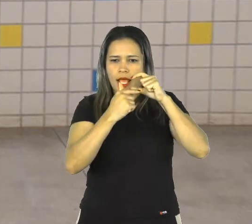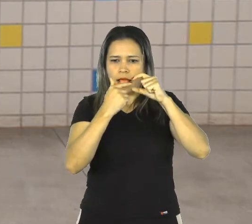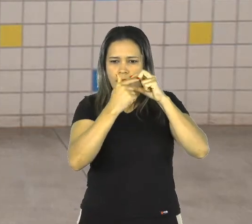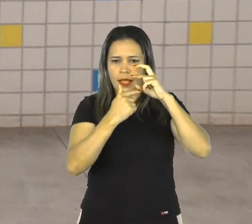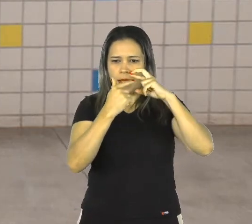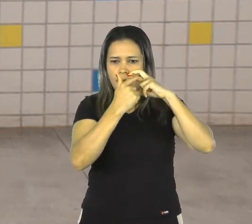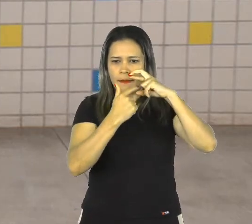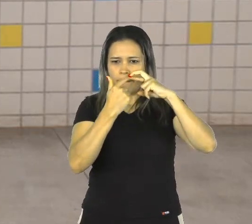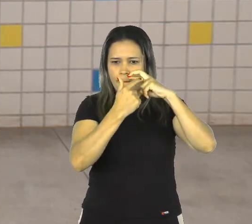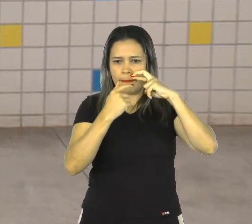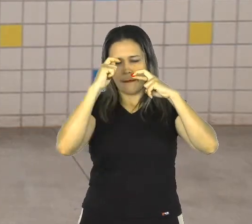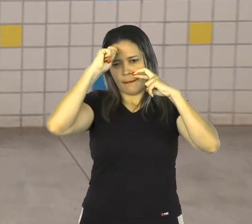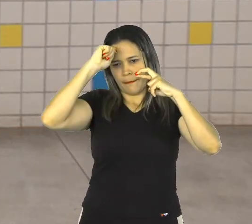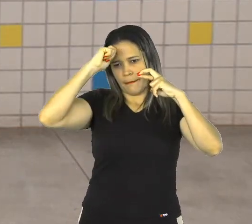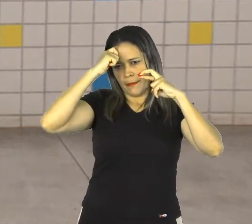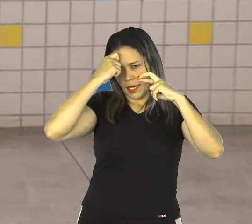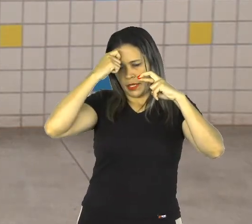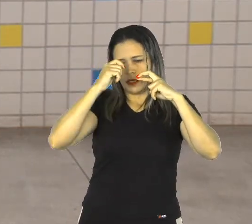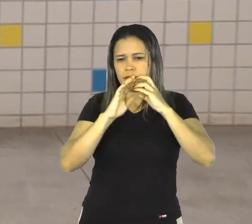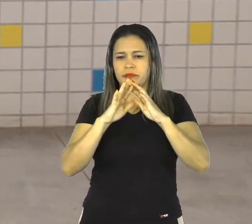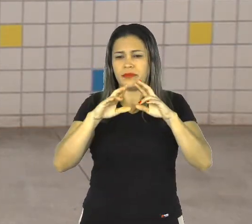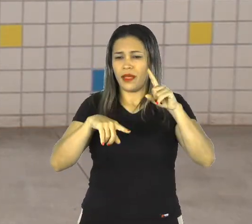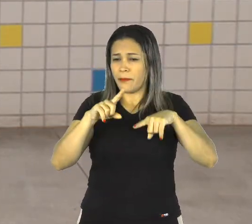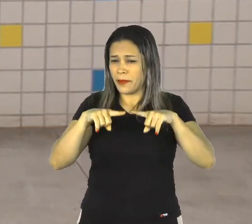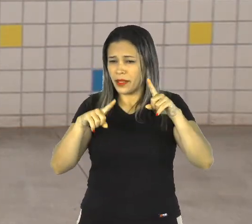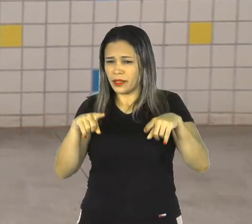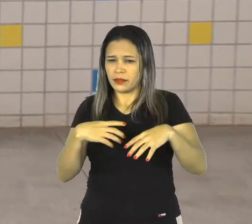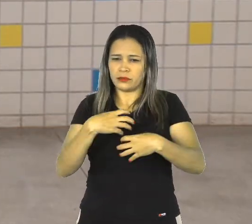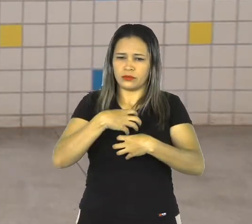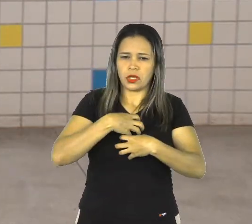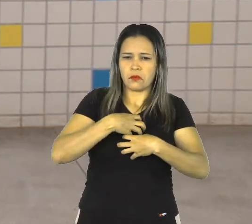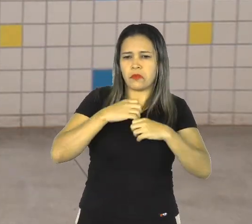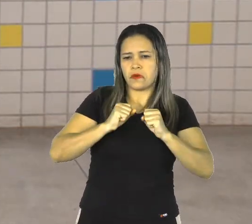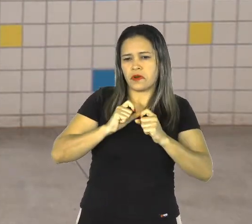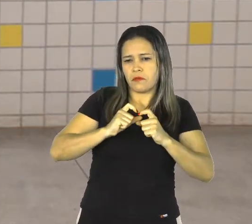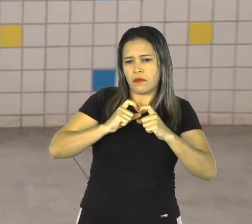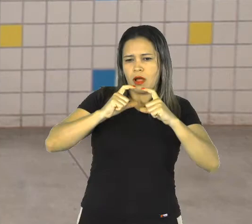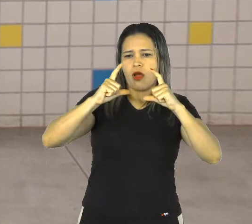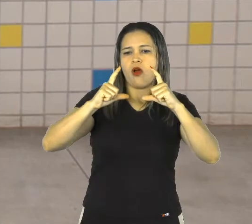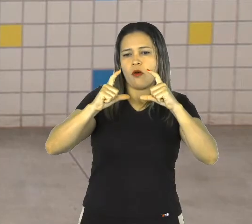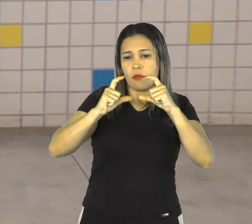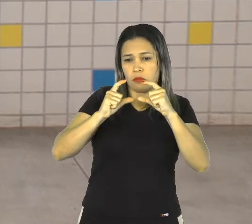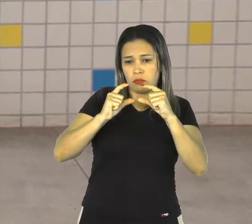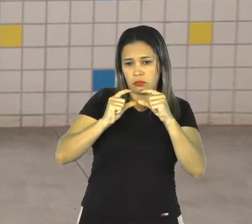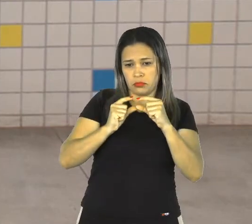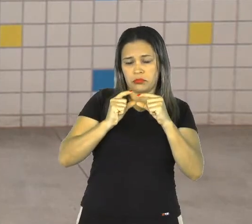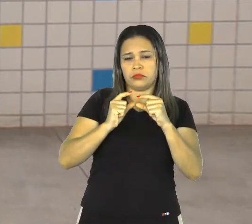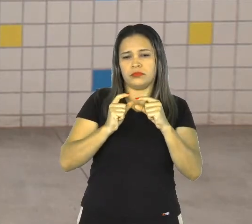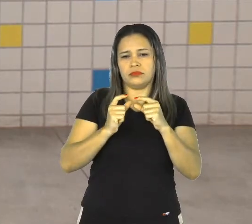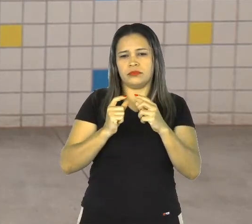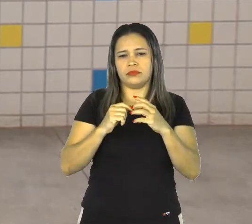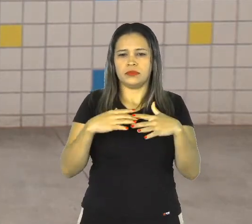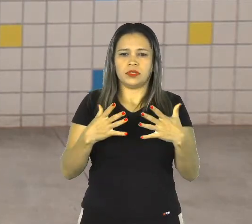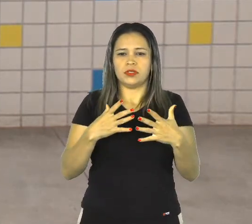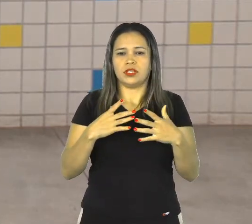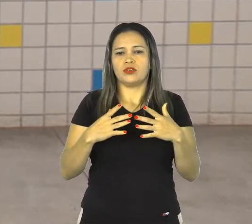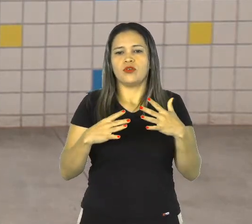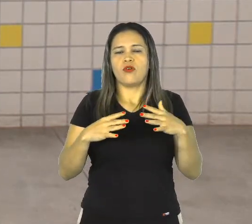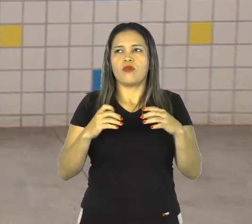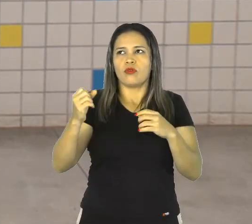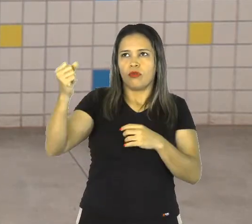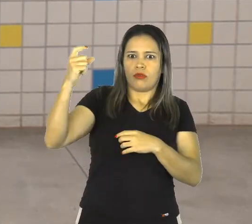olhos, né? Então, dependendo da forma, ela pode ficar maior, ela pode ficar menor, dependendo da intensidade de luz,